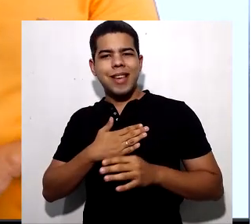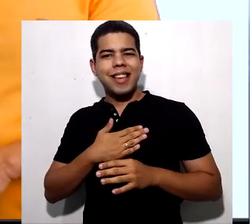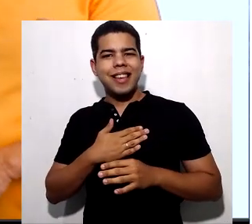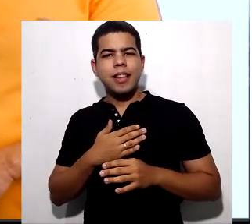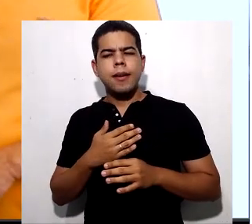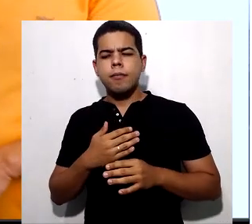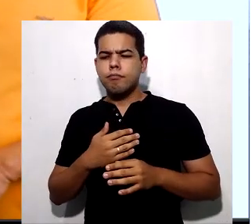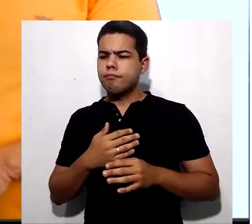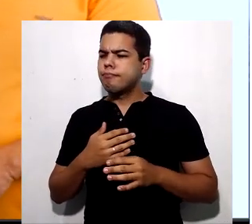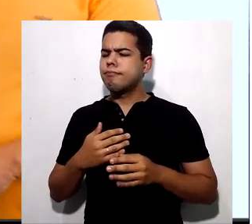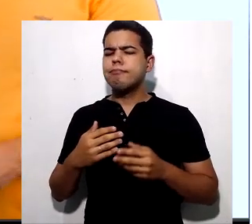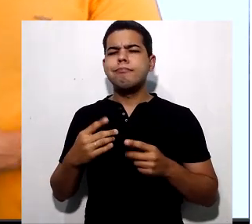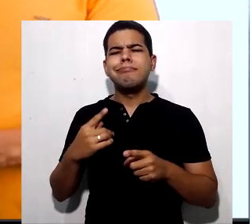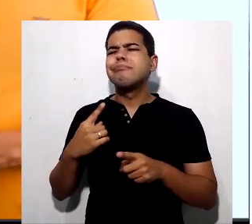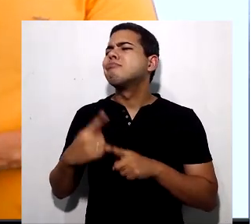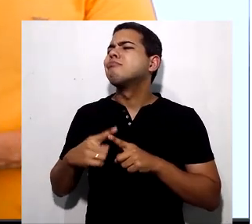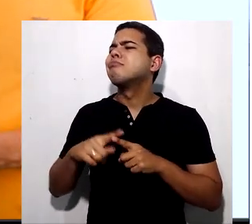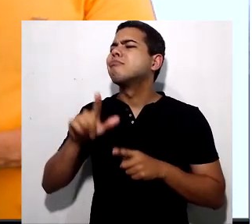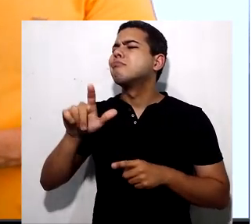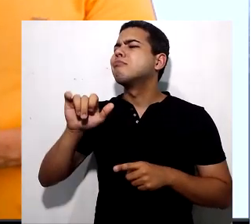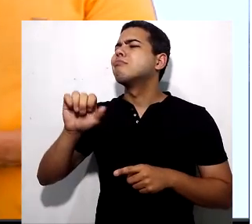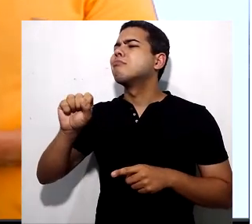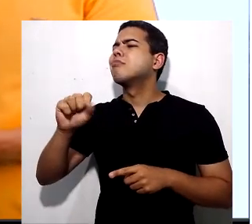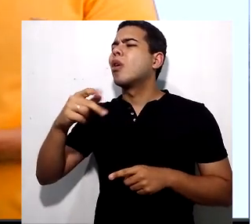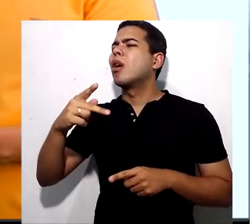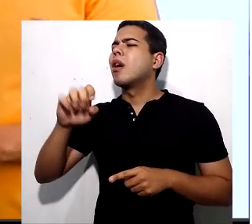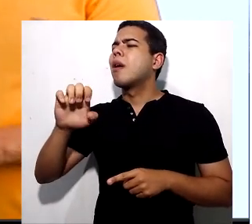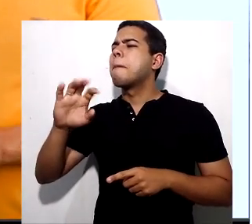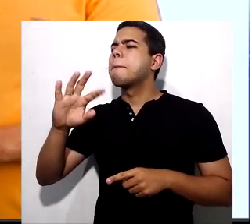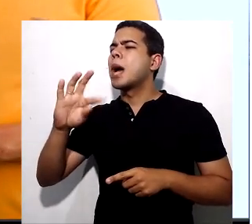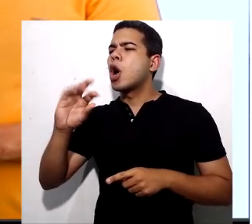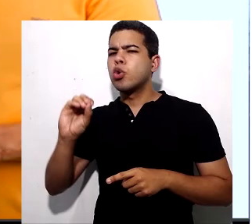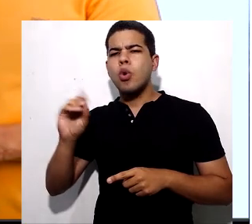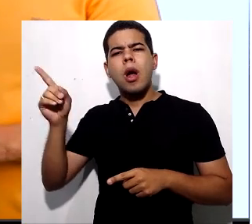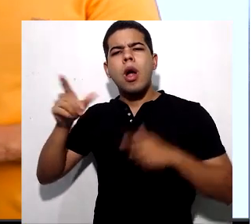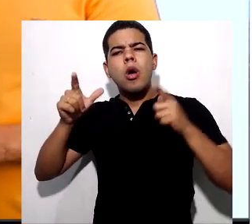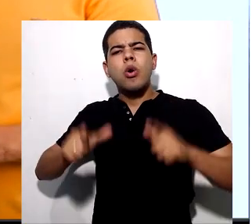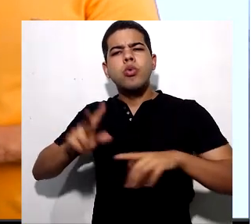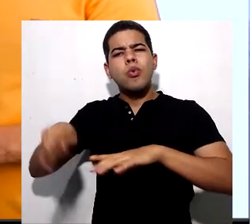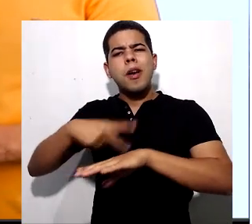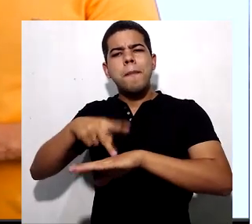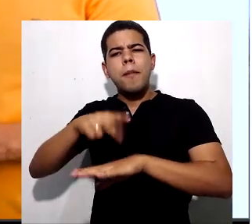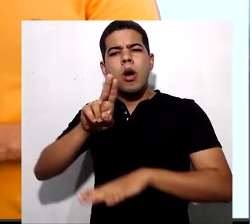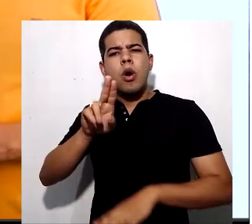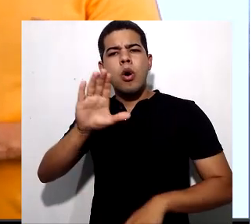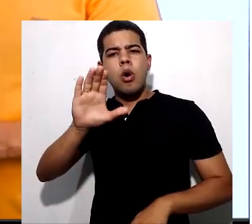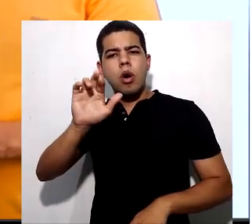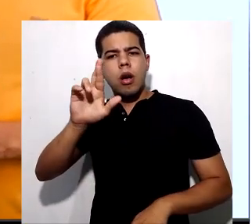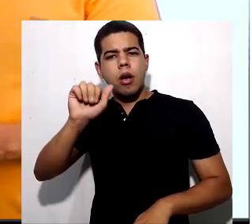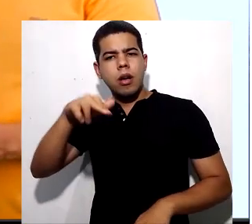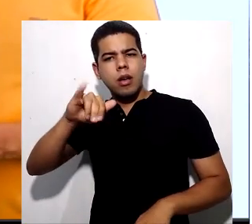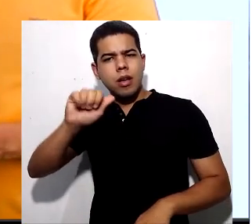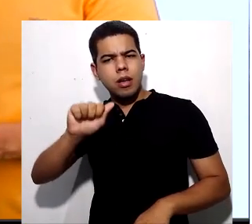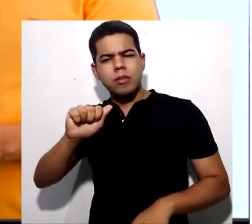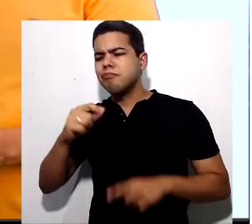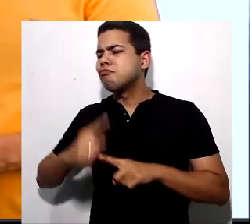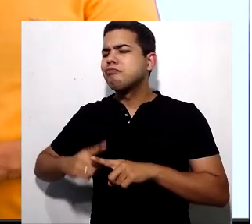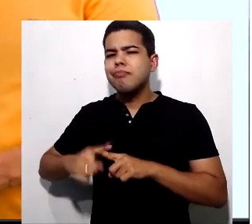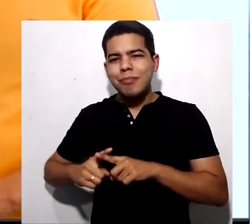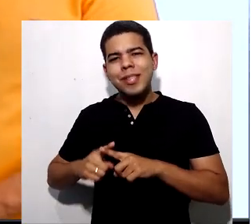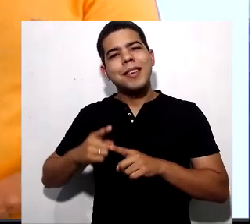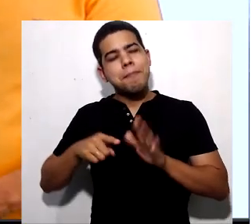pai, por que, desde quando há Lispectors lá na Ucrânia? Ele dizia: de gerações em gerações.